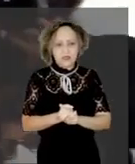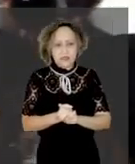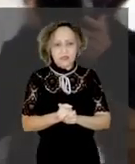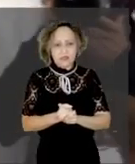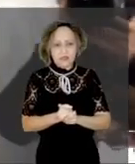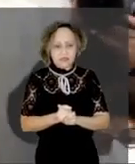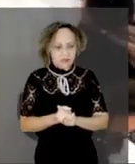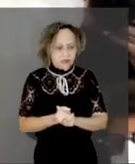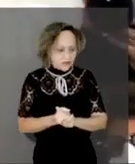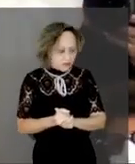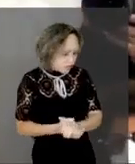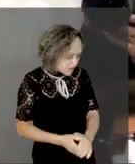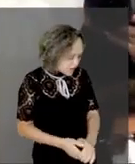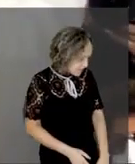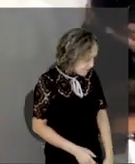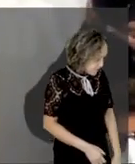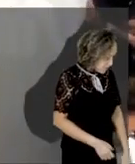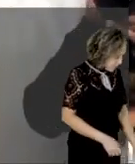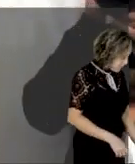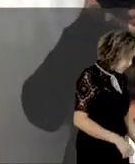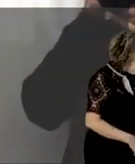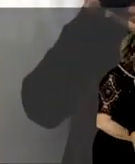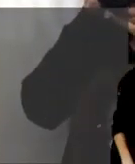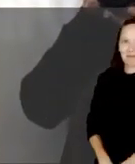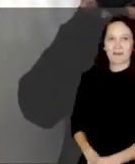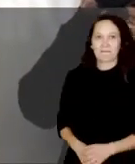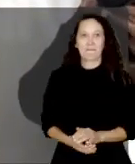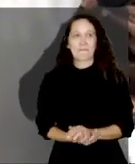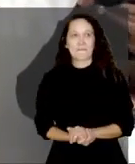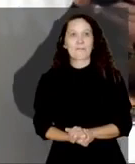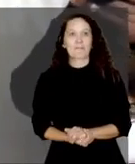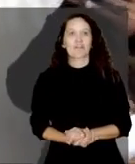país não tem herói.